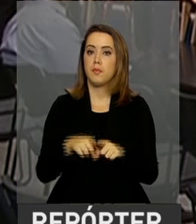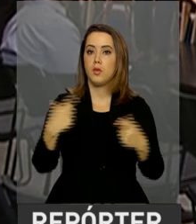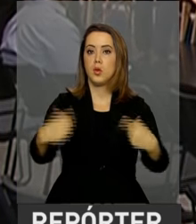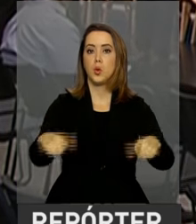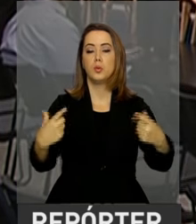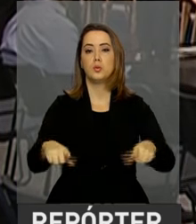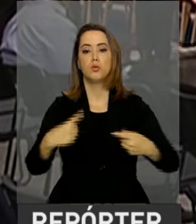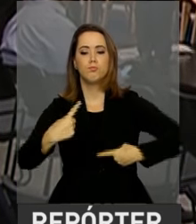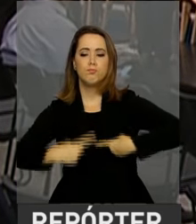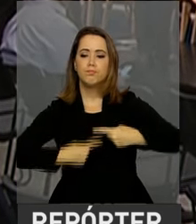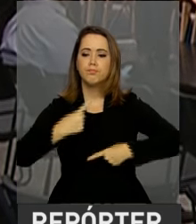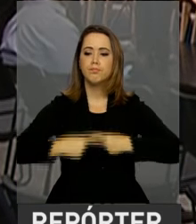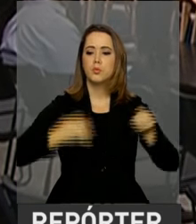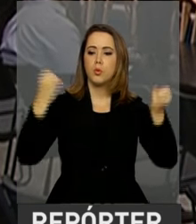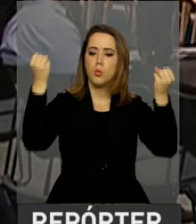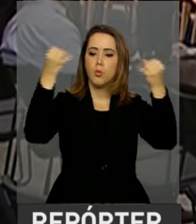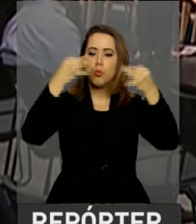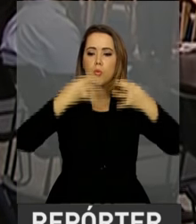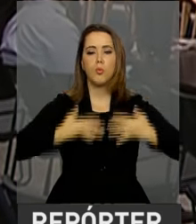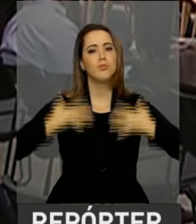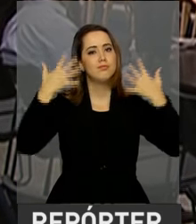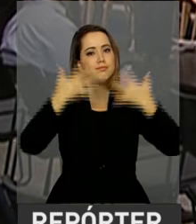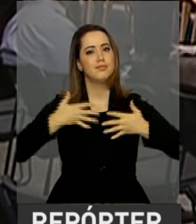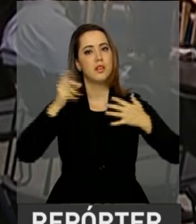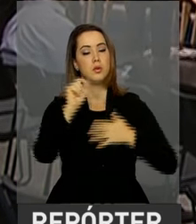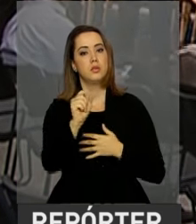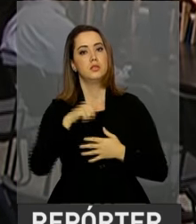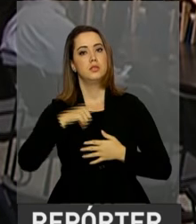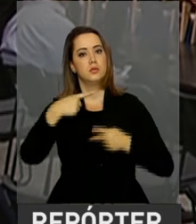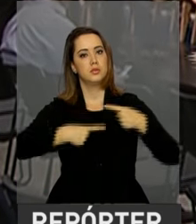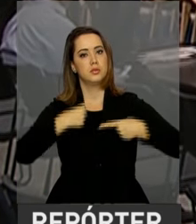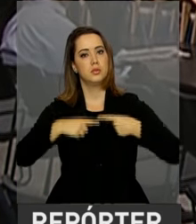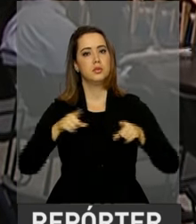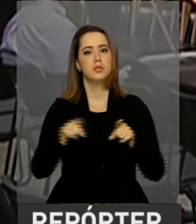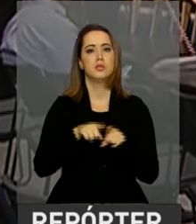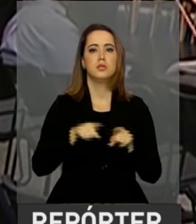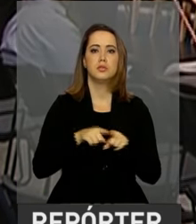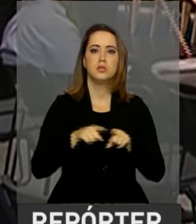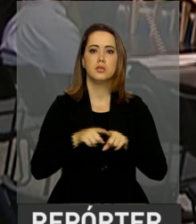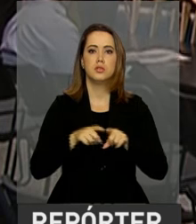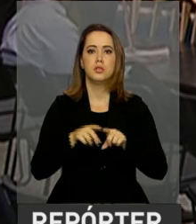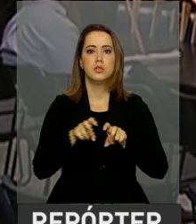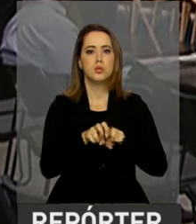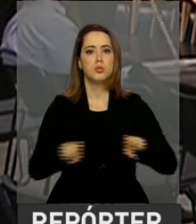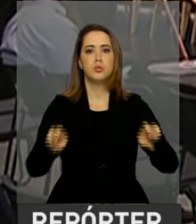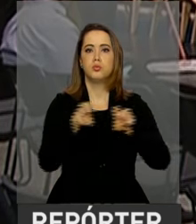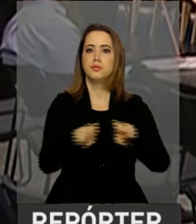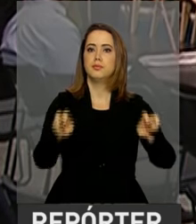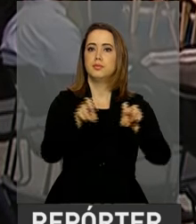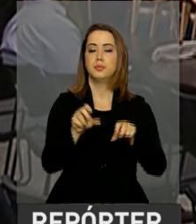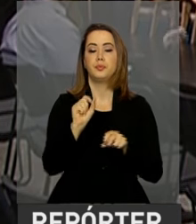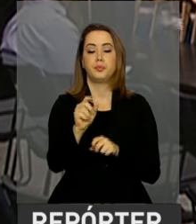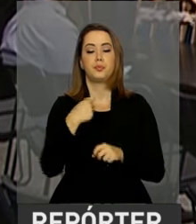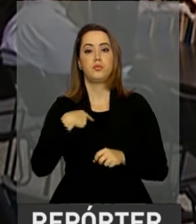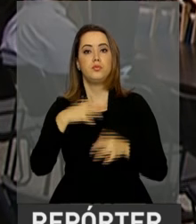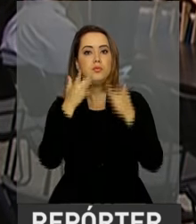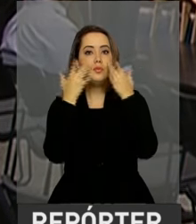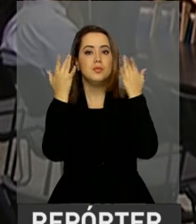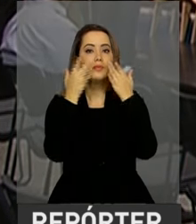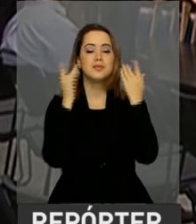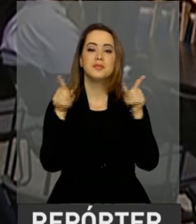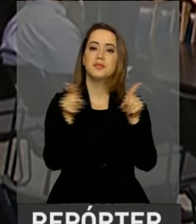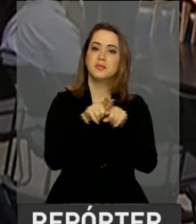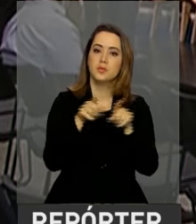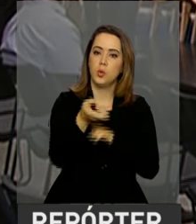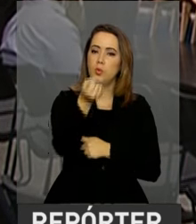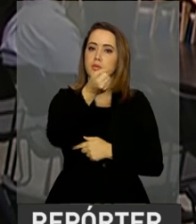públicas do governo federal. Também vai ser um espaço para seminários, apresentações artísticas e também entrevistas com